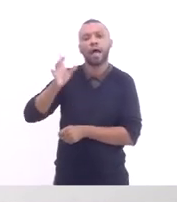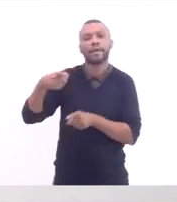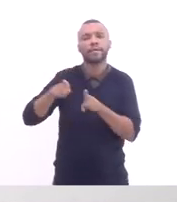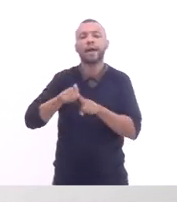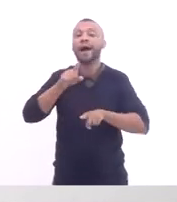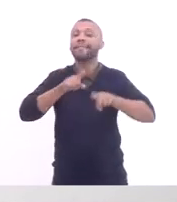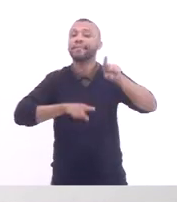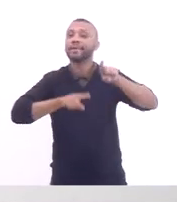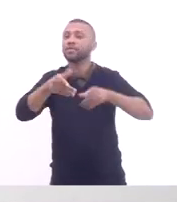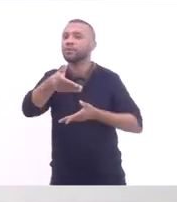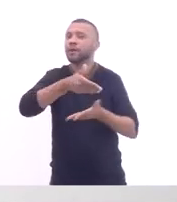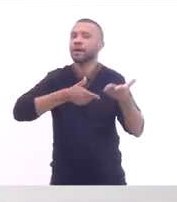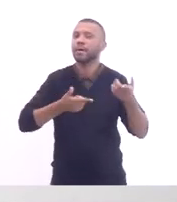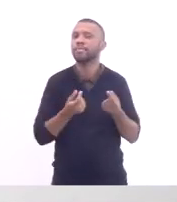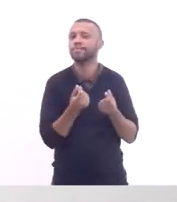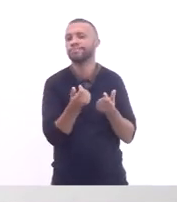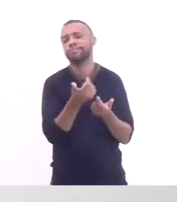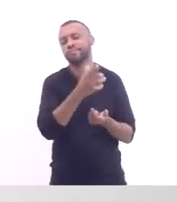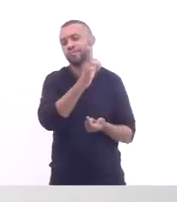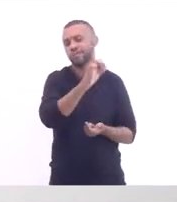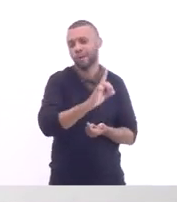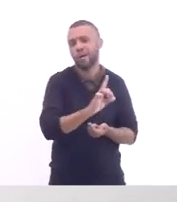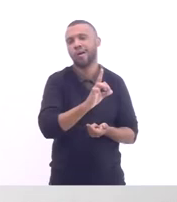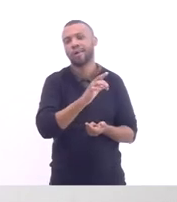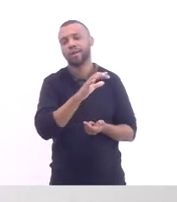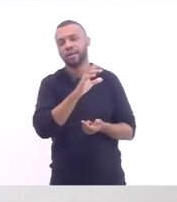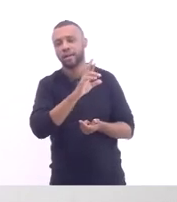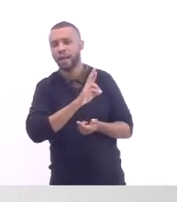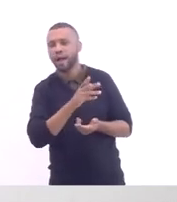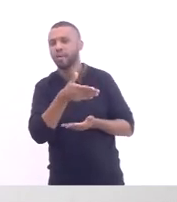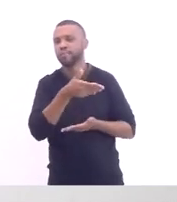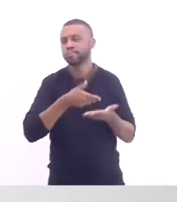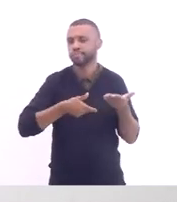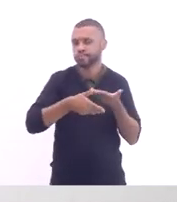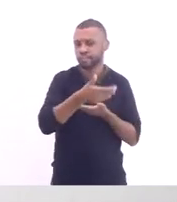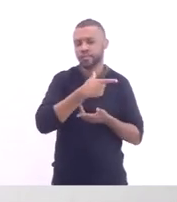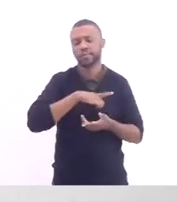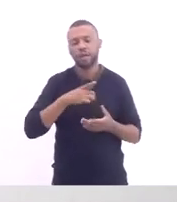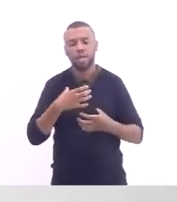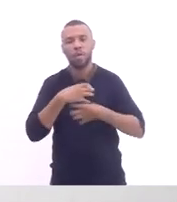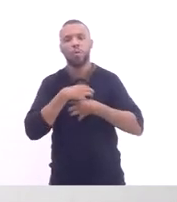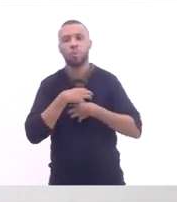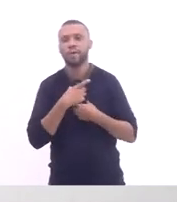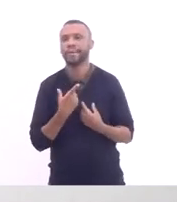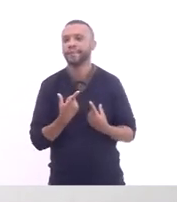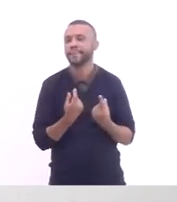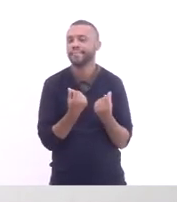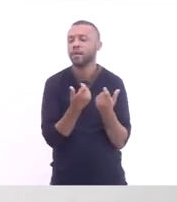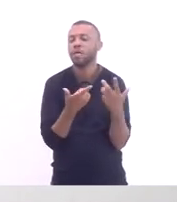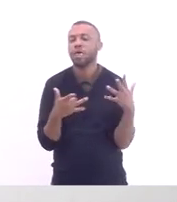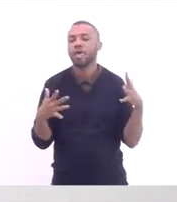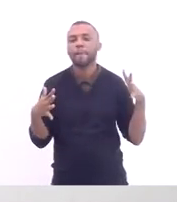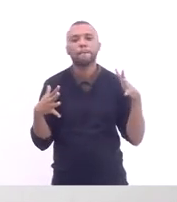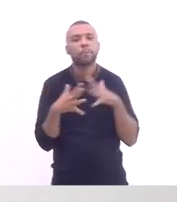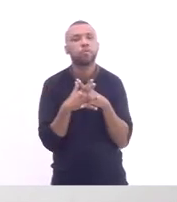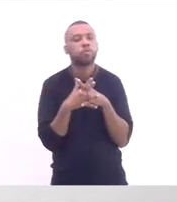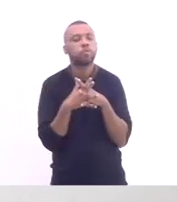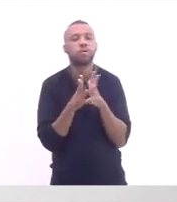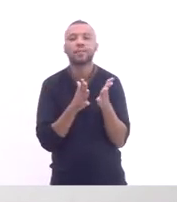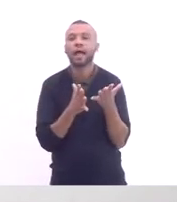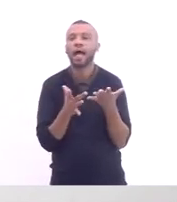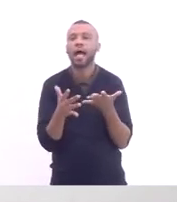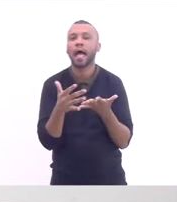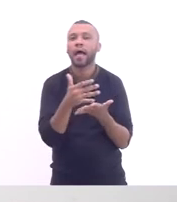cambial também, que continua alta, é o que acabou gerando, né, esse valor expressivo na arrecadação de royalties e